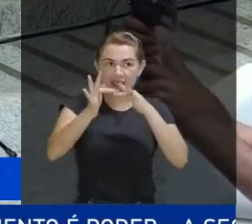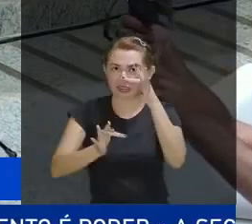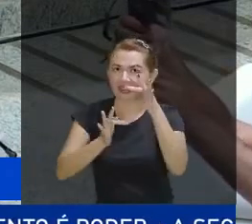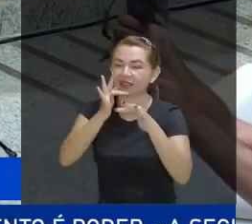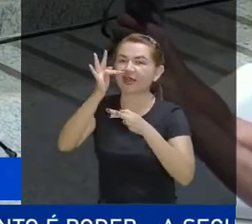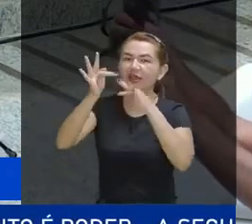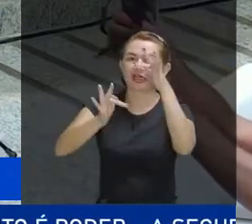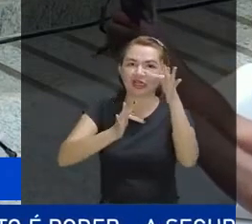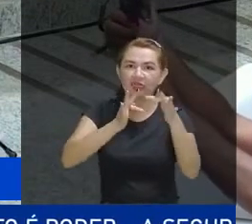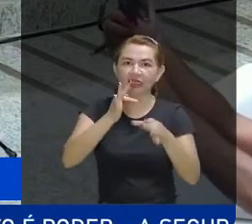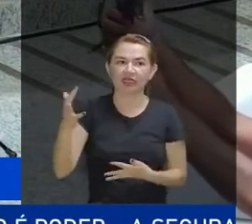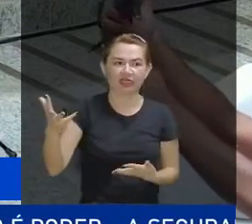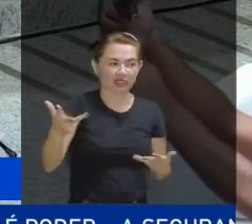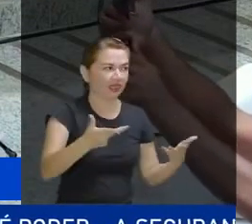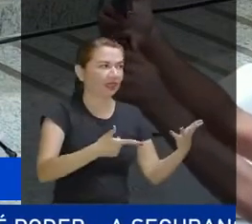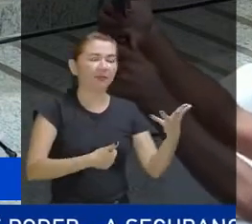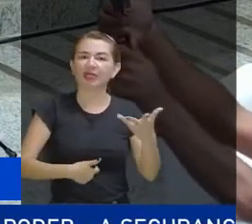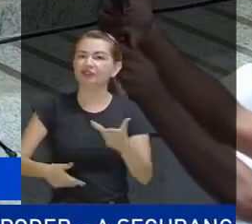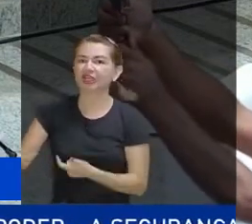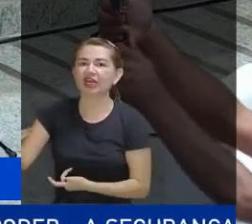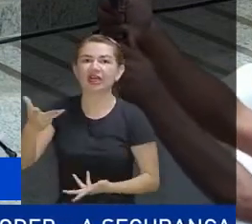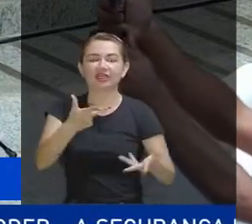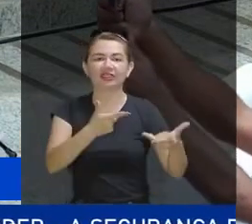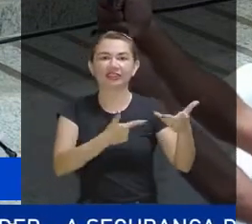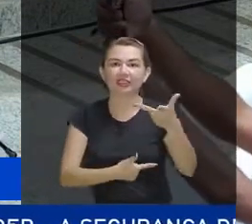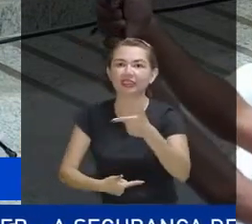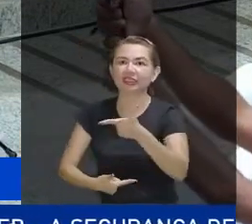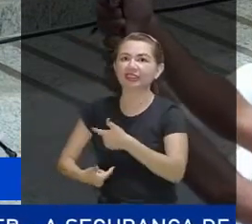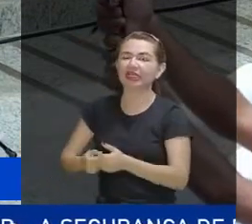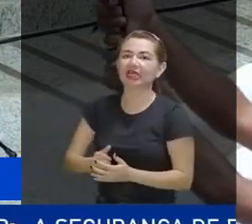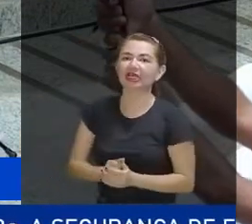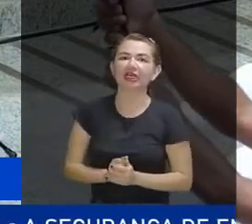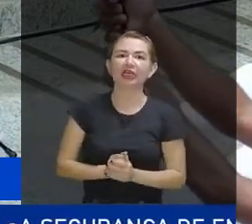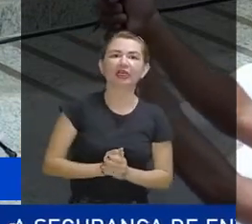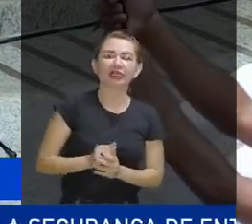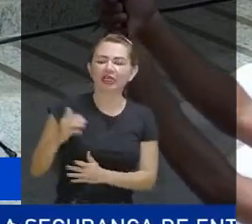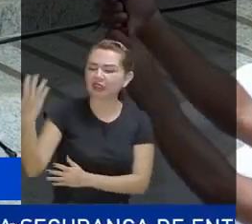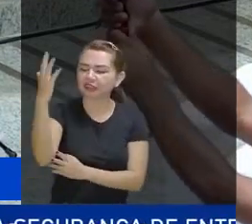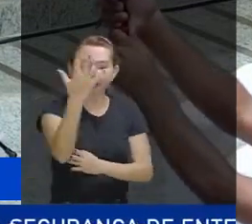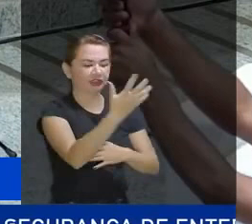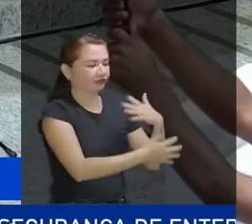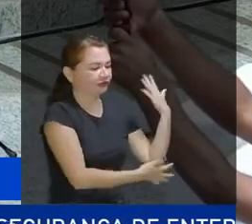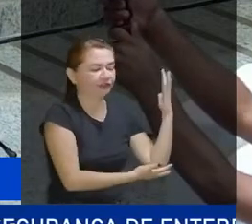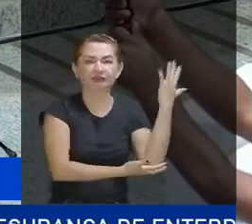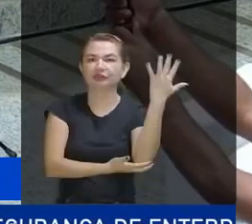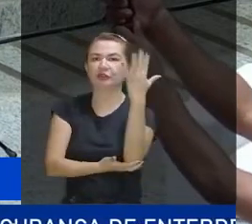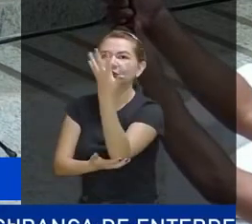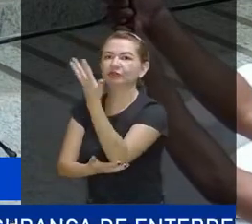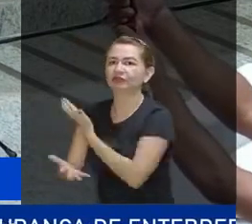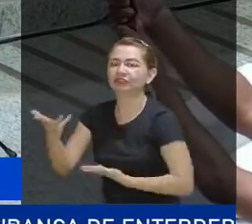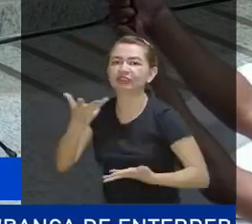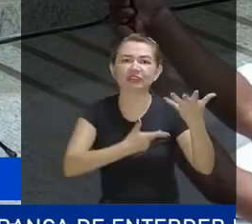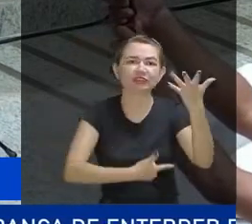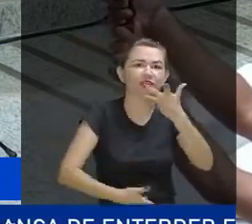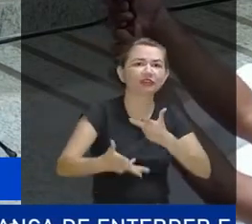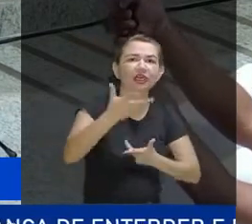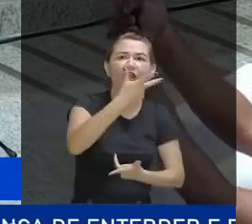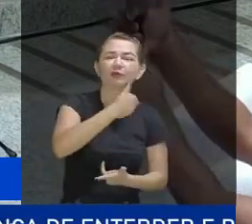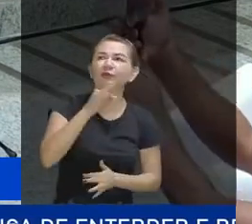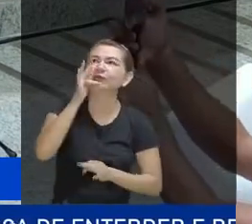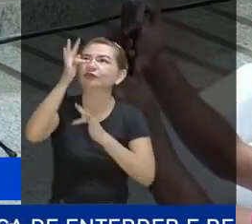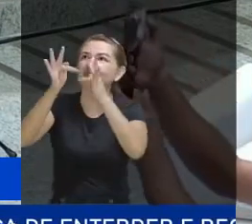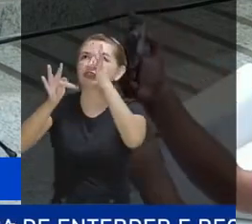a terra mais garrida, seus risonhos